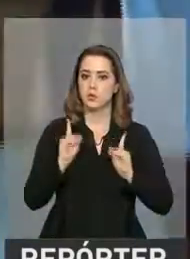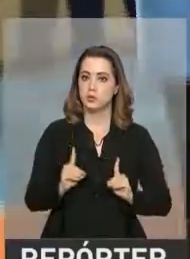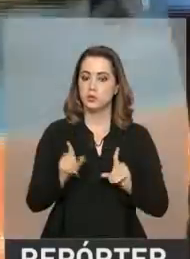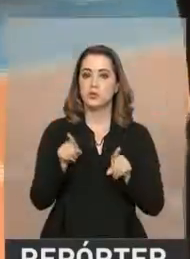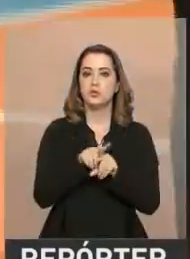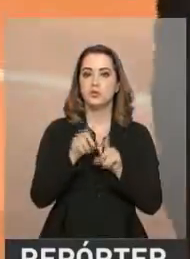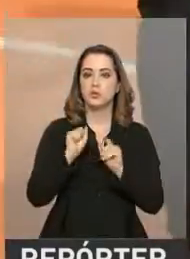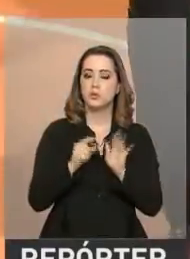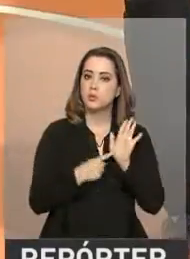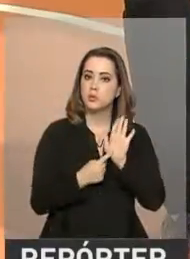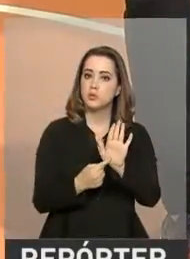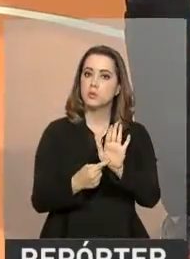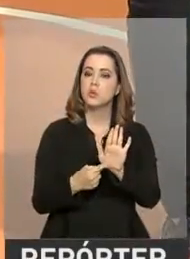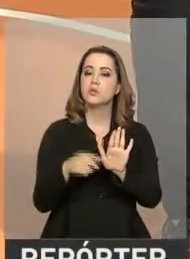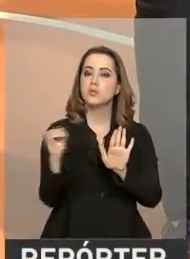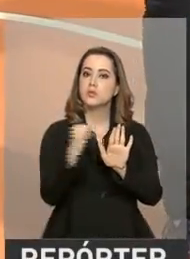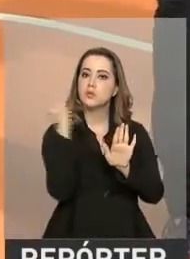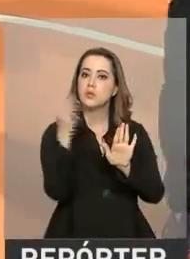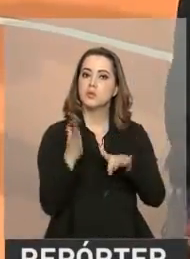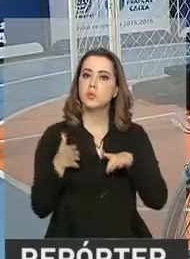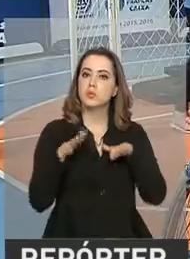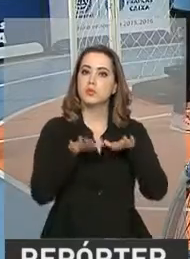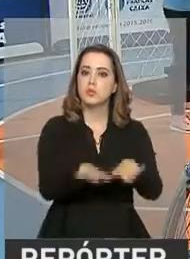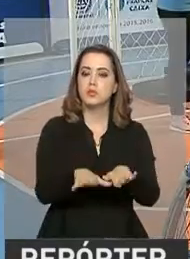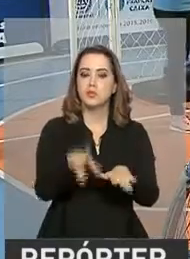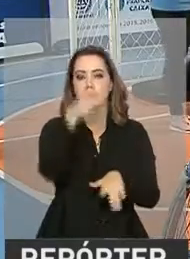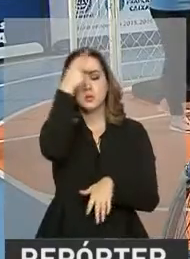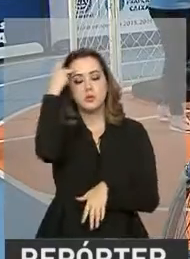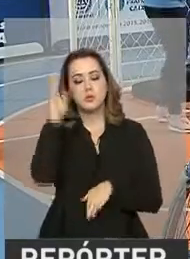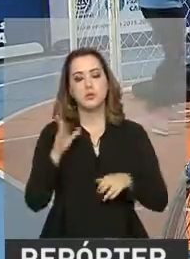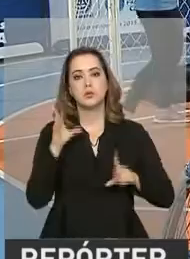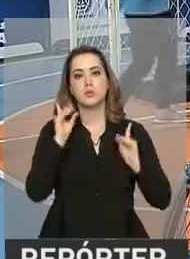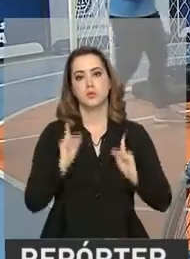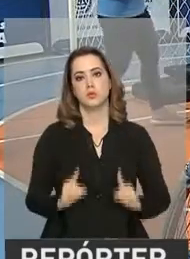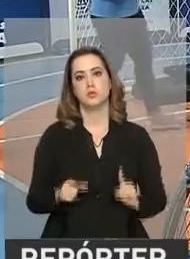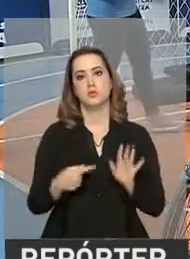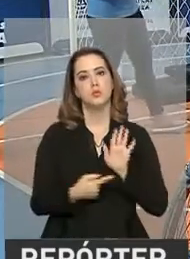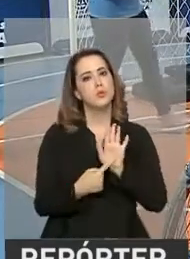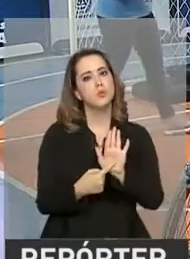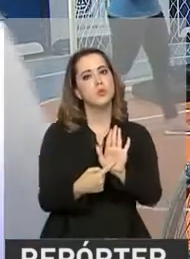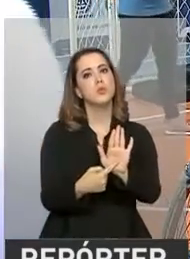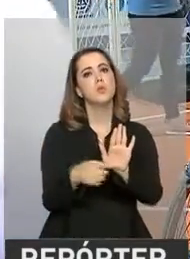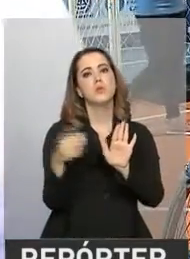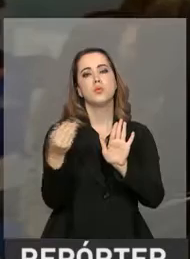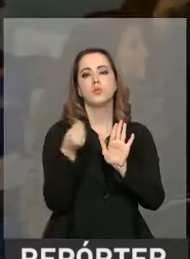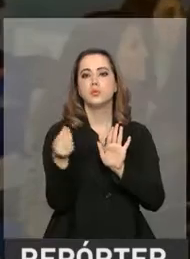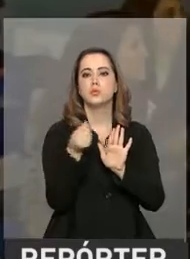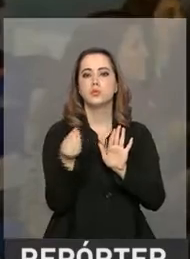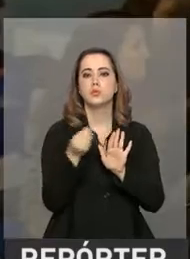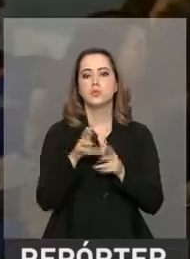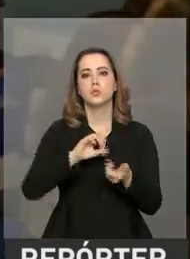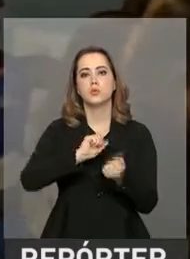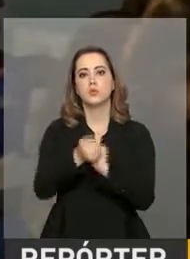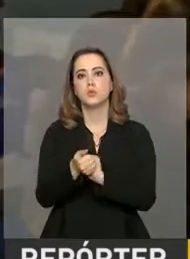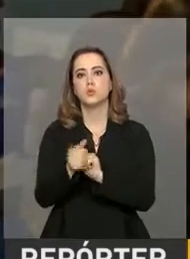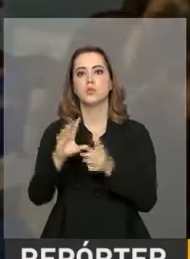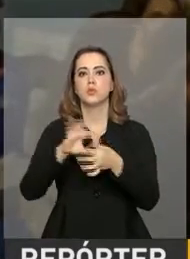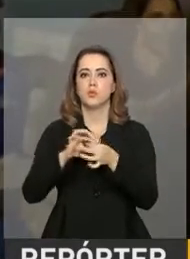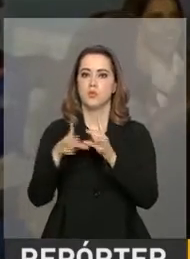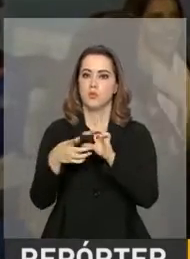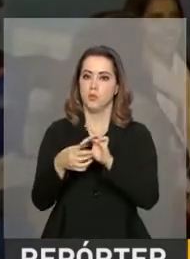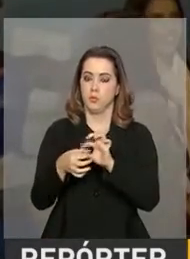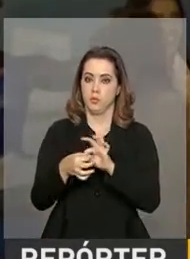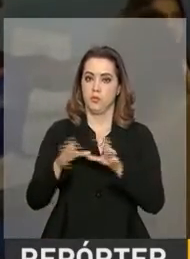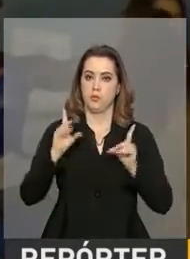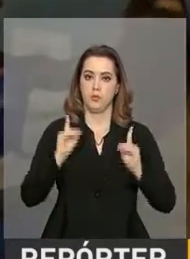a importância da inclusão das pessoas com deficiência e dar visibilidade às modalidades paralímpicas. As pessoas vão ter a oportunidade